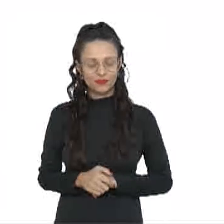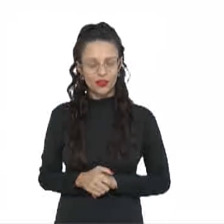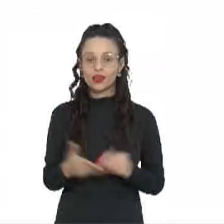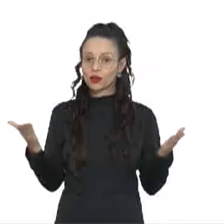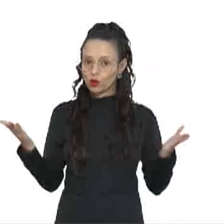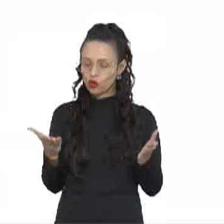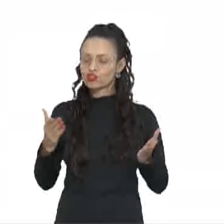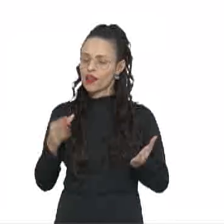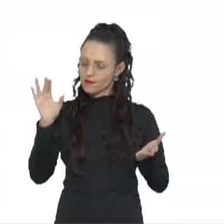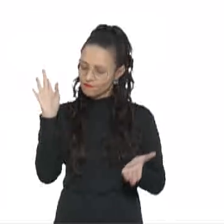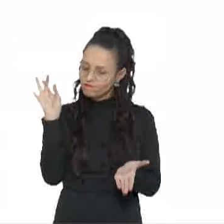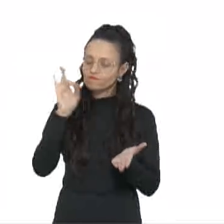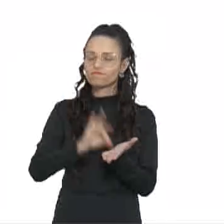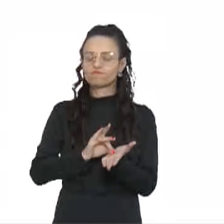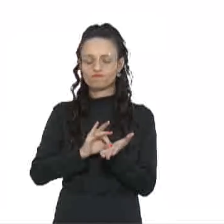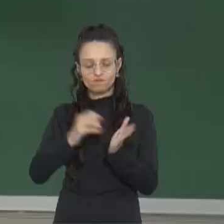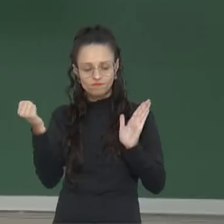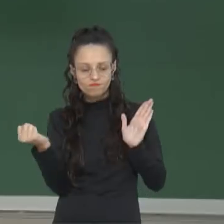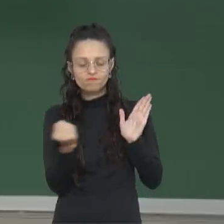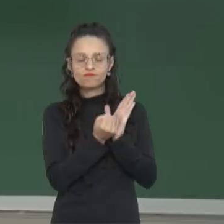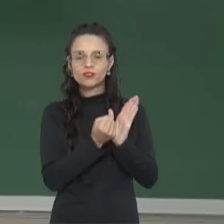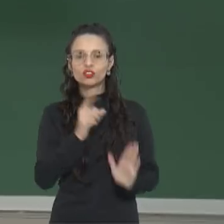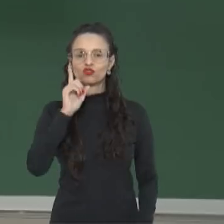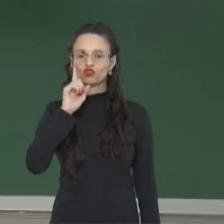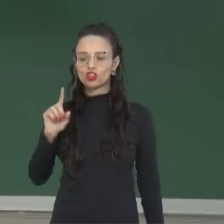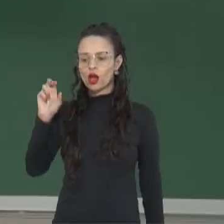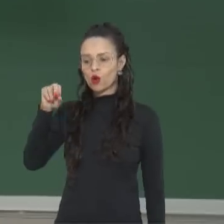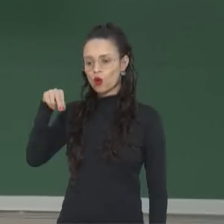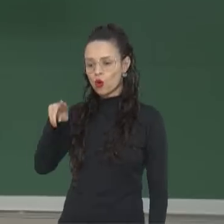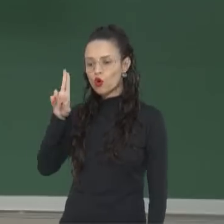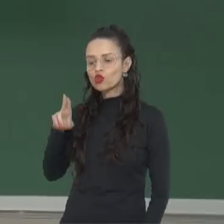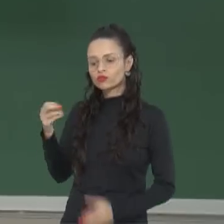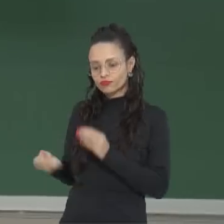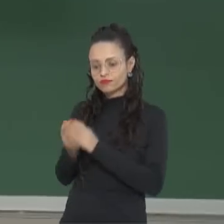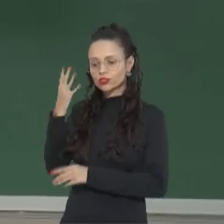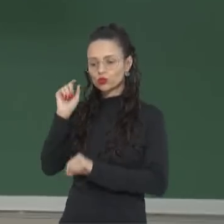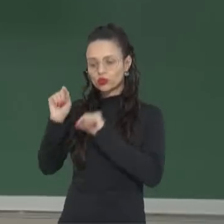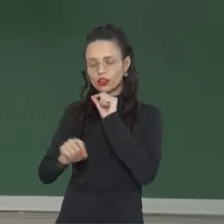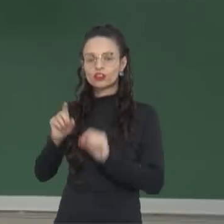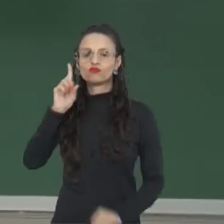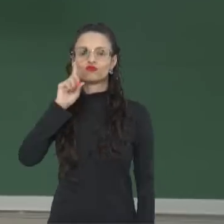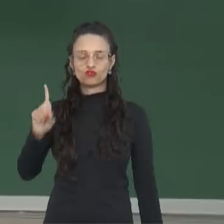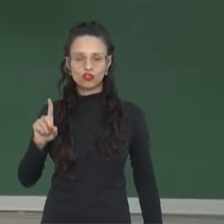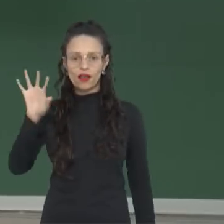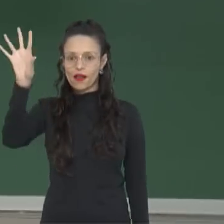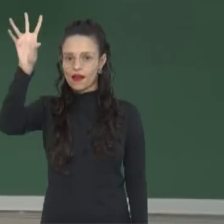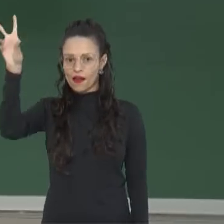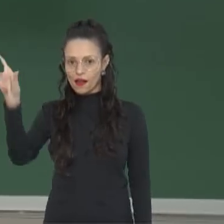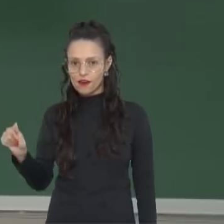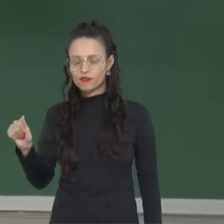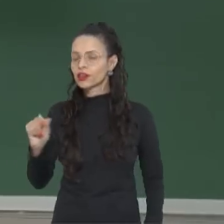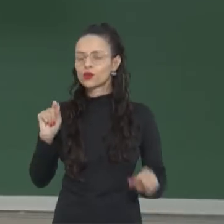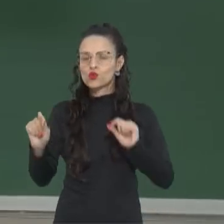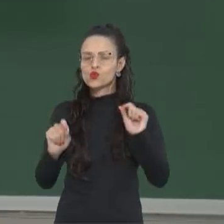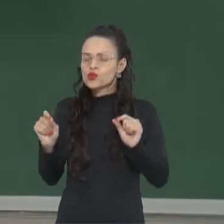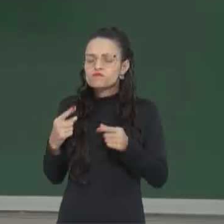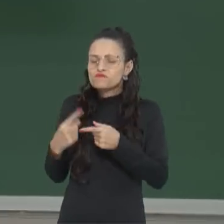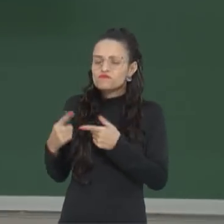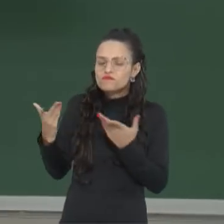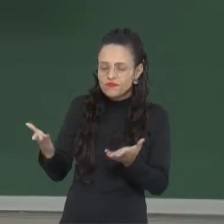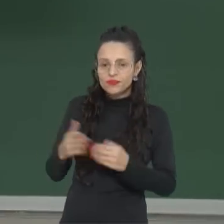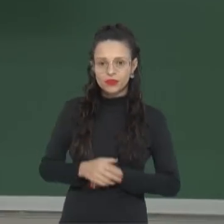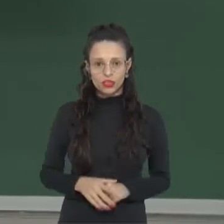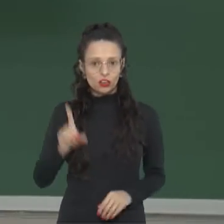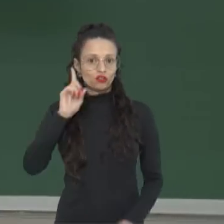já instituída pela ONU. 25 de maio, o Dia de África. De onde vem esse Dia de África? No